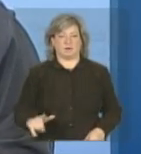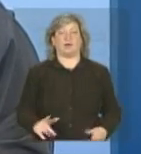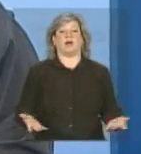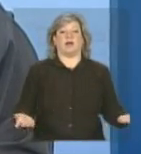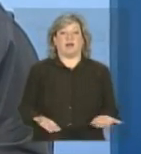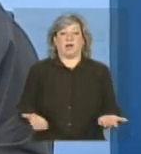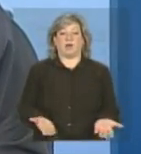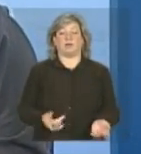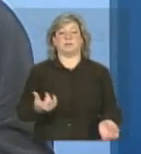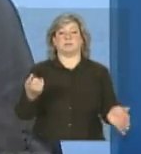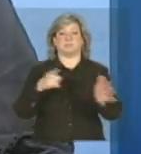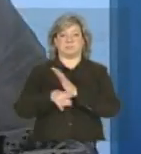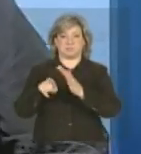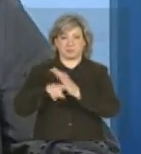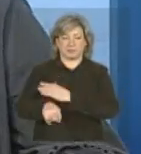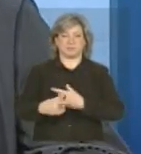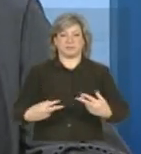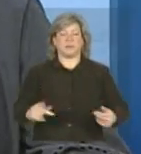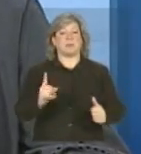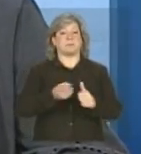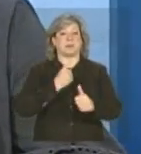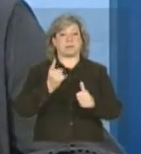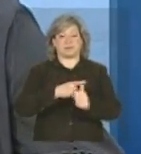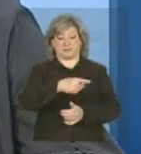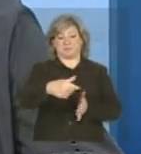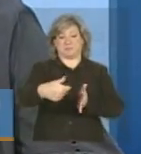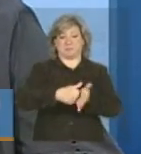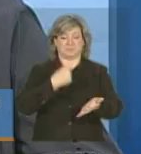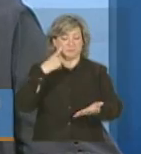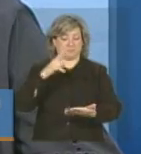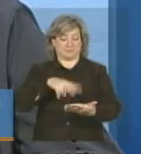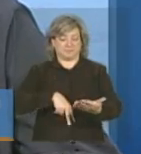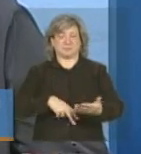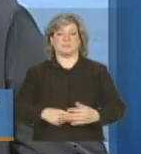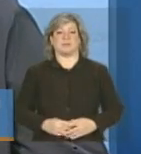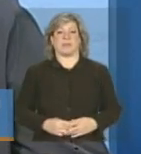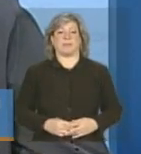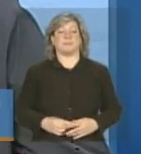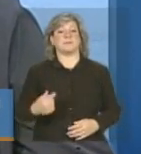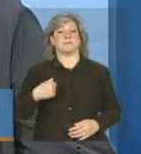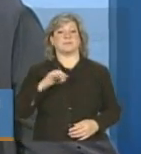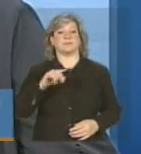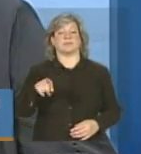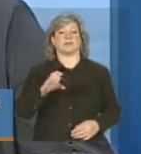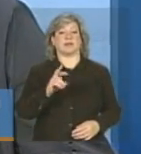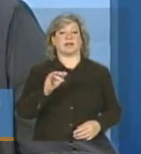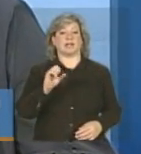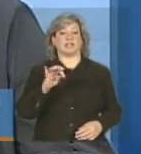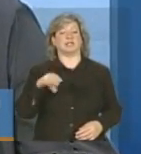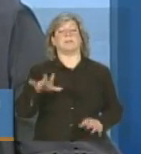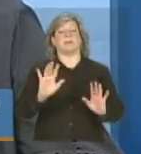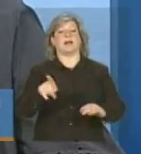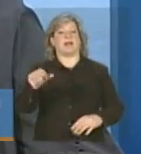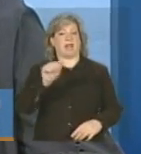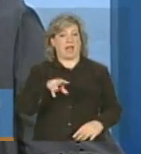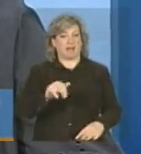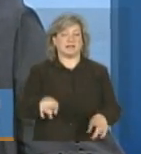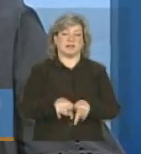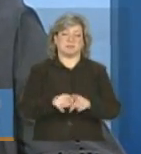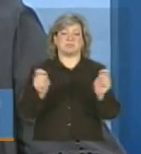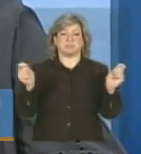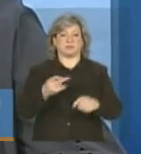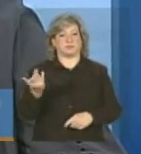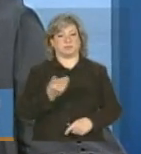às perguntas. Bom, primeira pergunta. Eu acho que para a Cristina, mas Ana Paula, fique à vontade, se